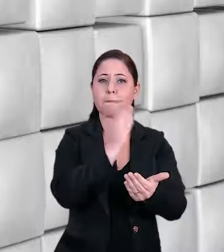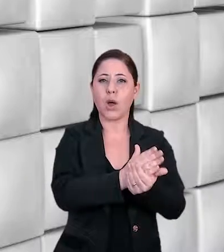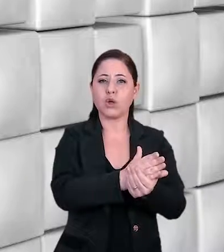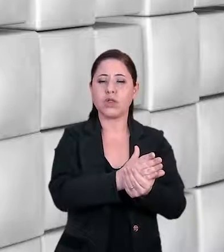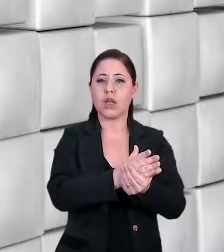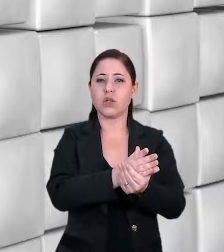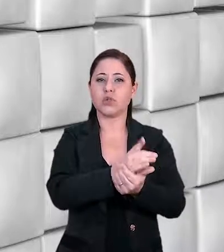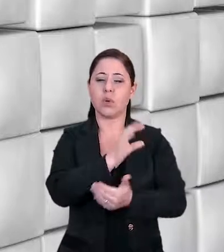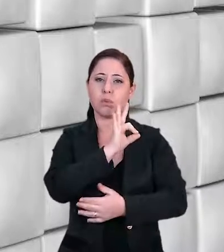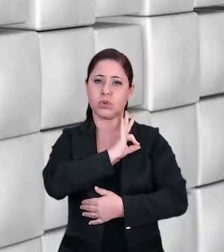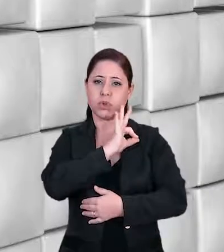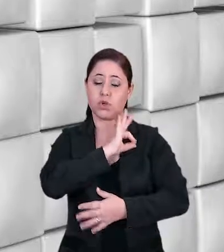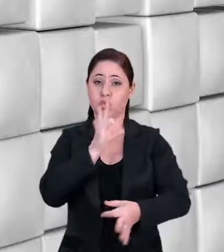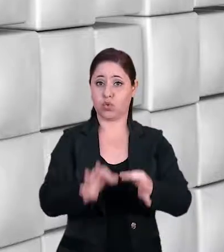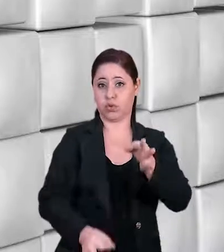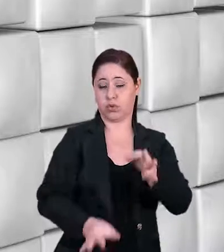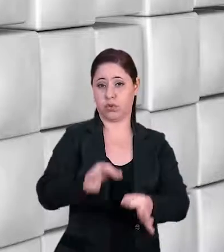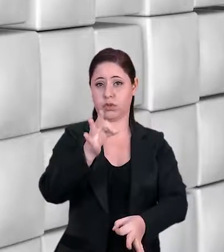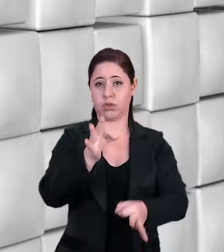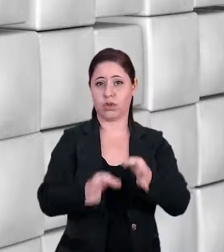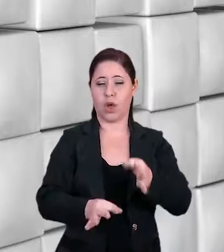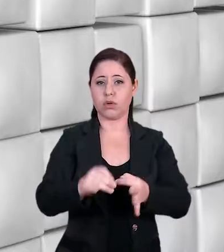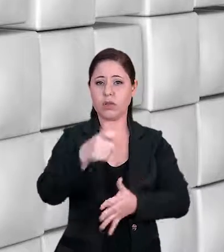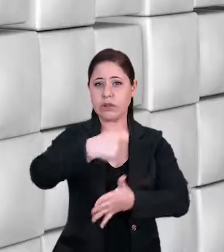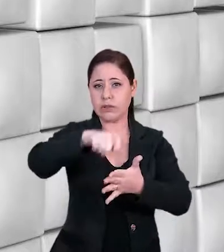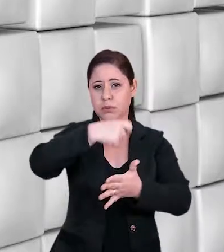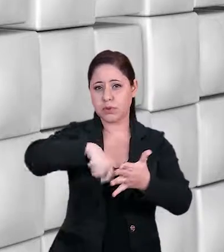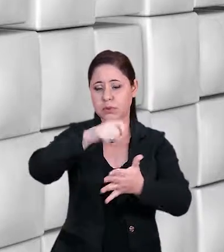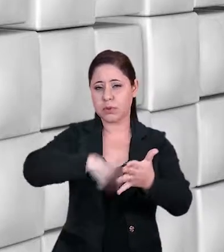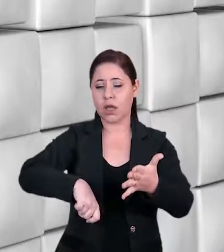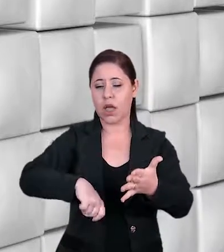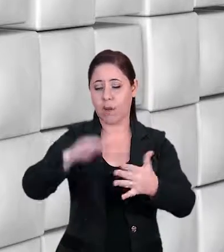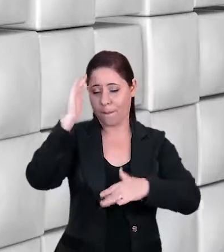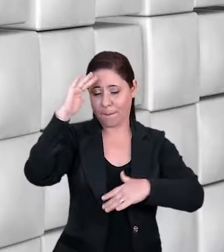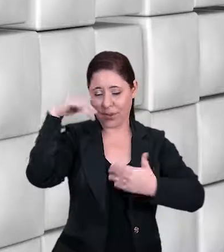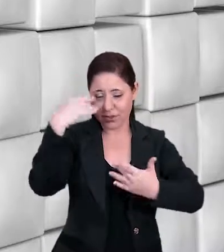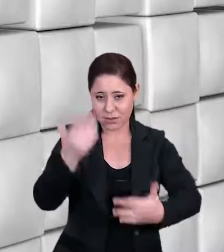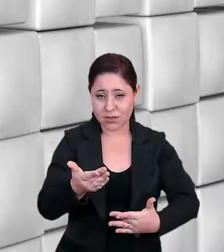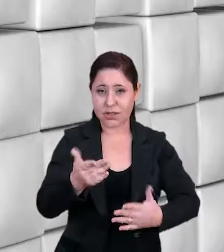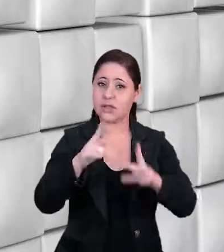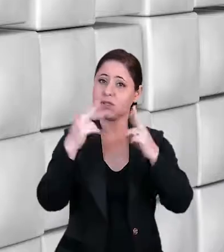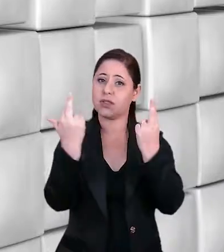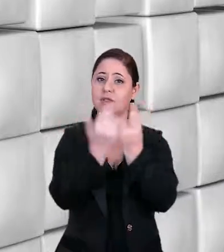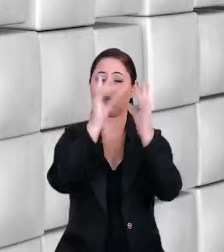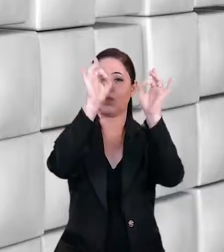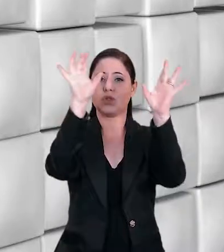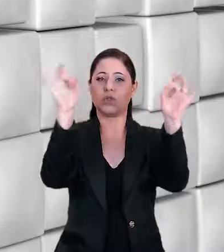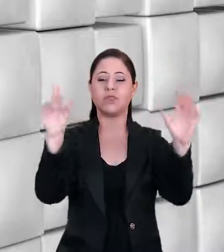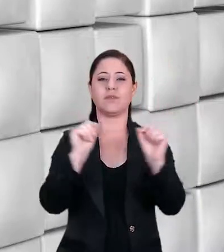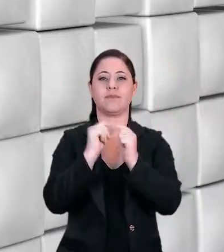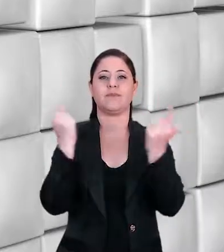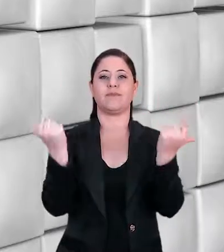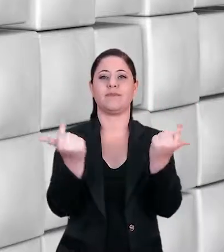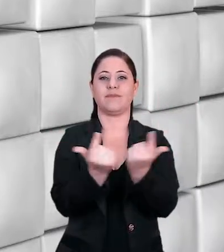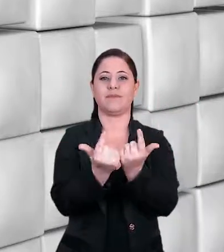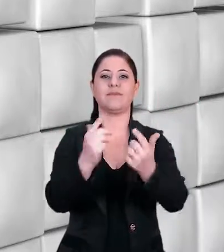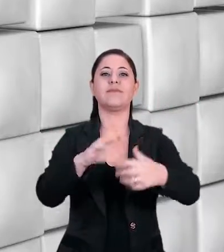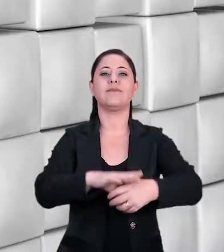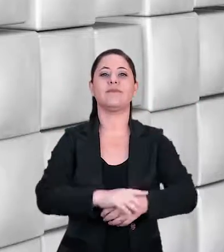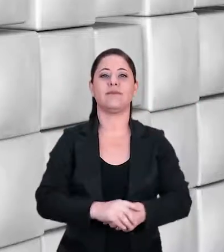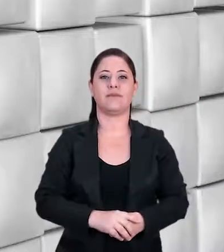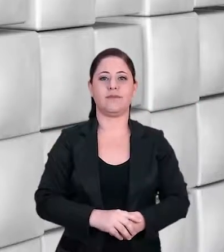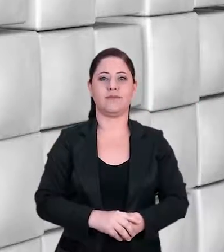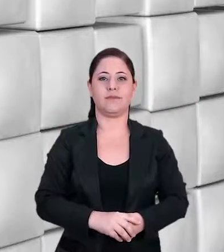de processos policiais e judiciais, os escrivãos, foram homenageados em sessão solene na